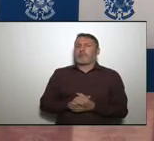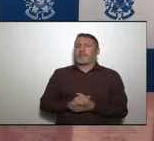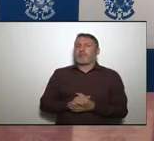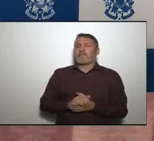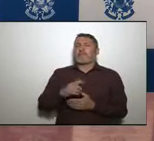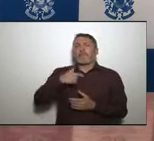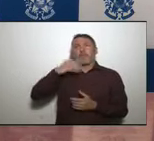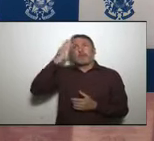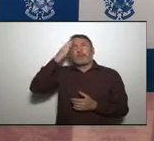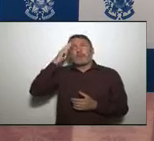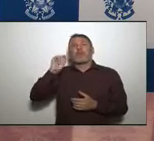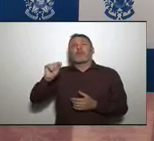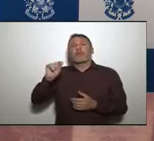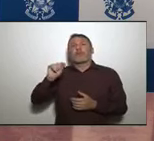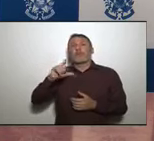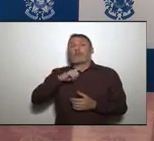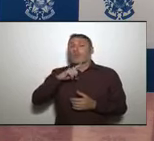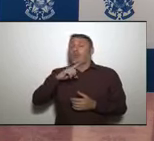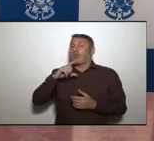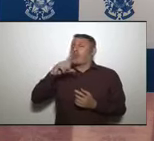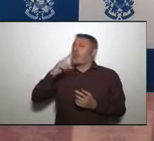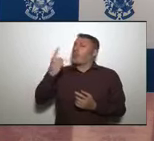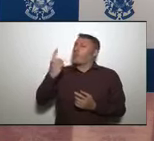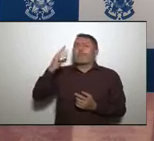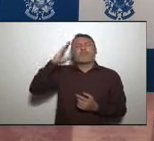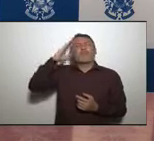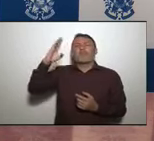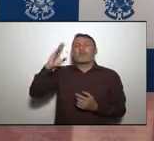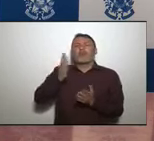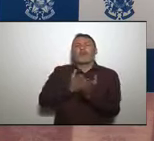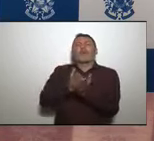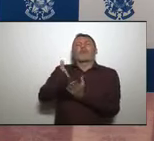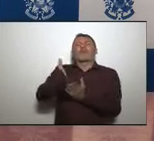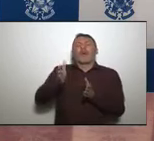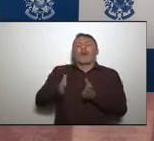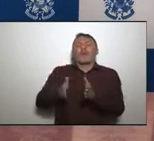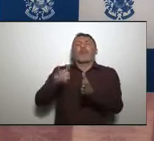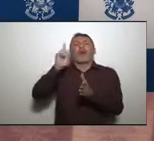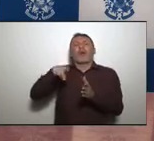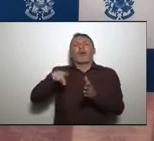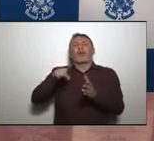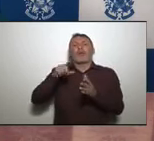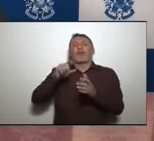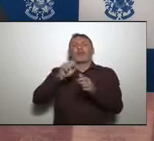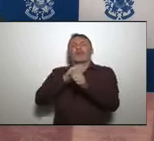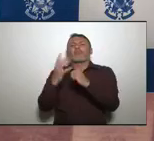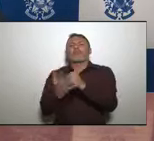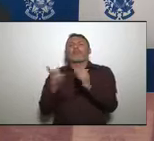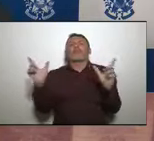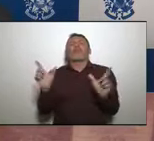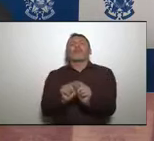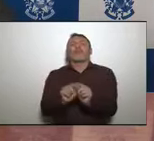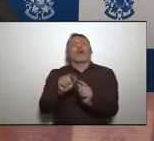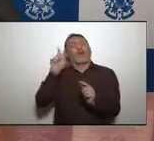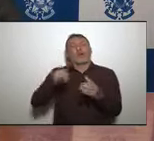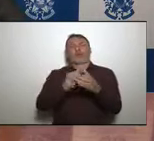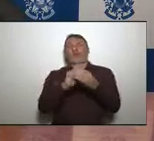Sei que a única medida que a gente tem hoje para barrar é o isolamento, né? E compreendendo, eu estou